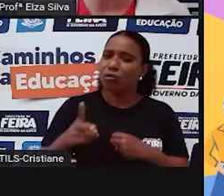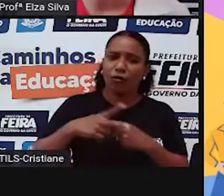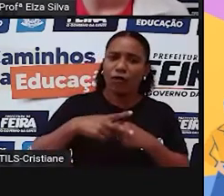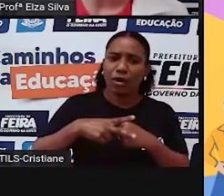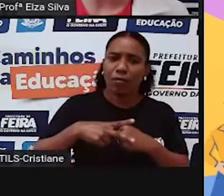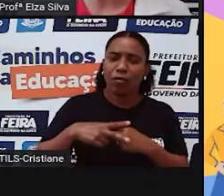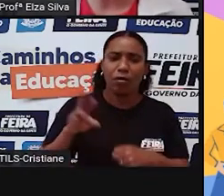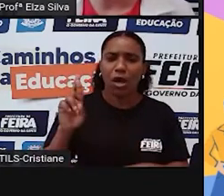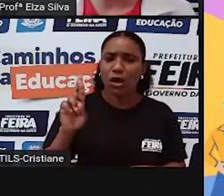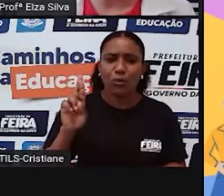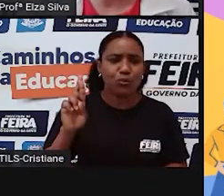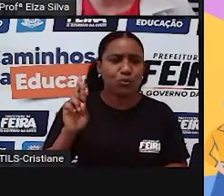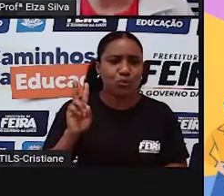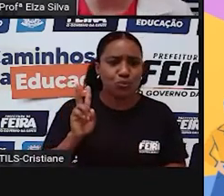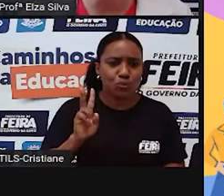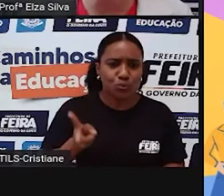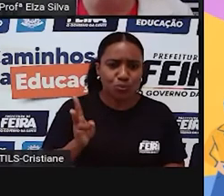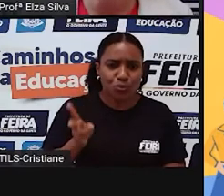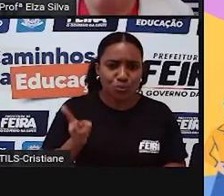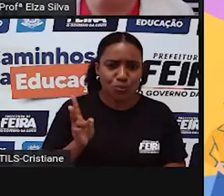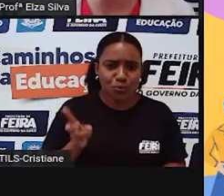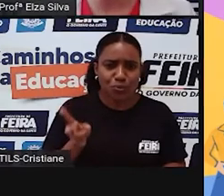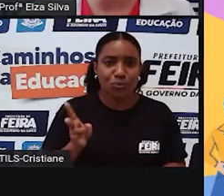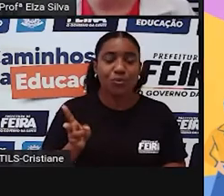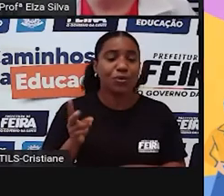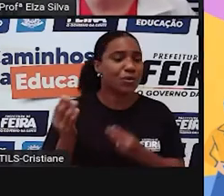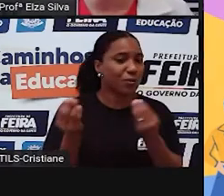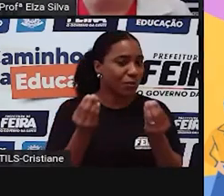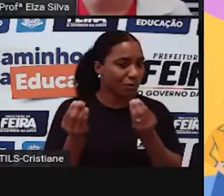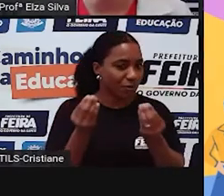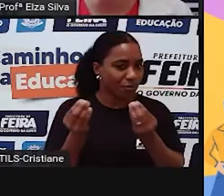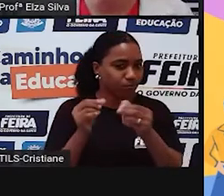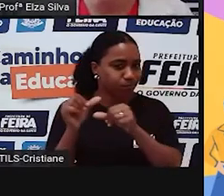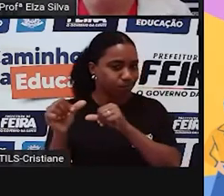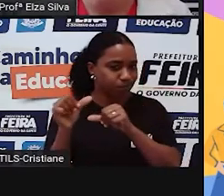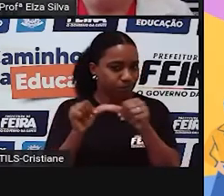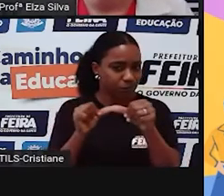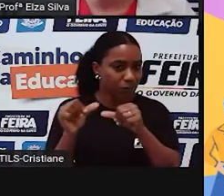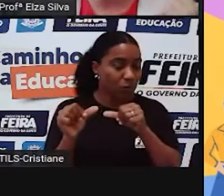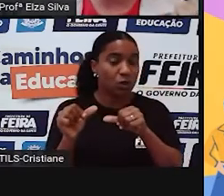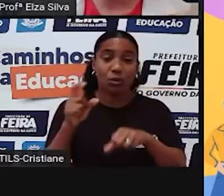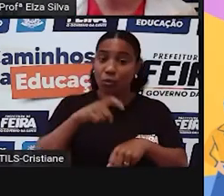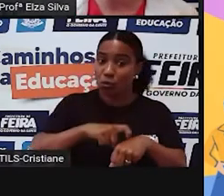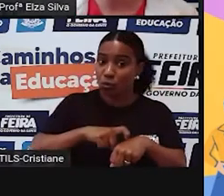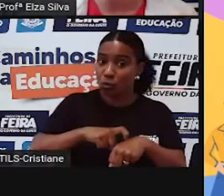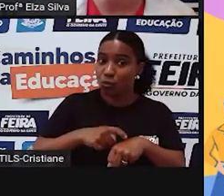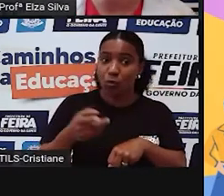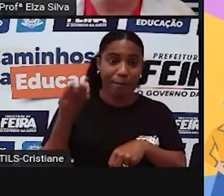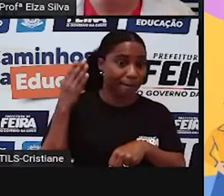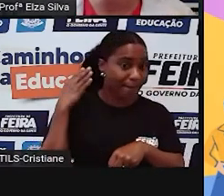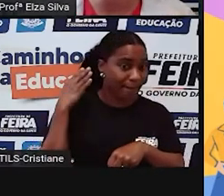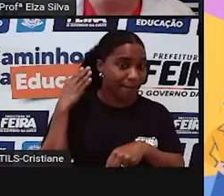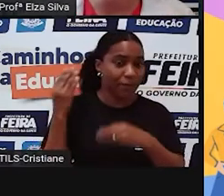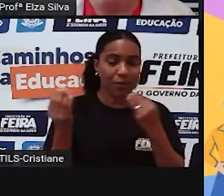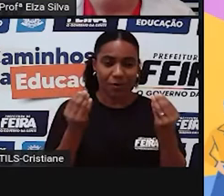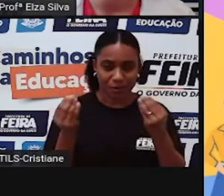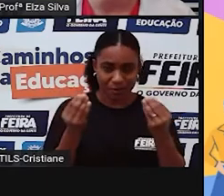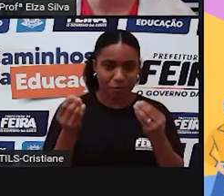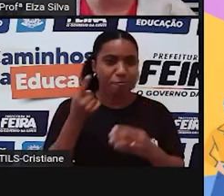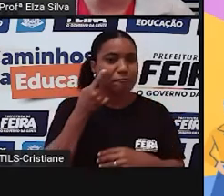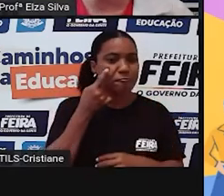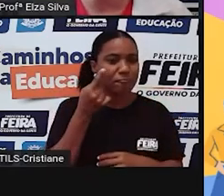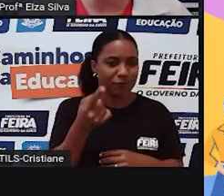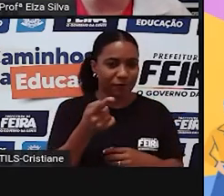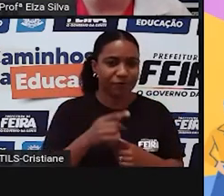regulares, eles acontecem quando estão no tempo passado. Então, o que foi que nós aprendemos na nossa aula? Que